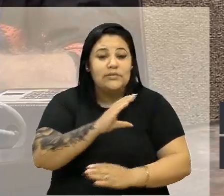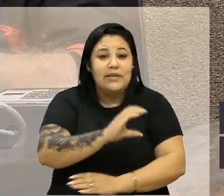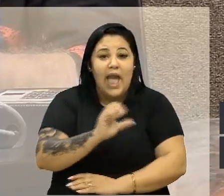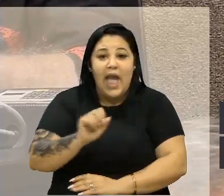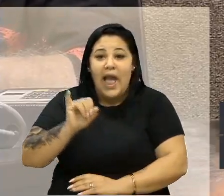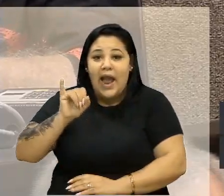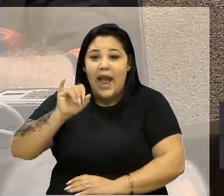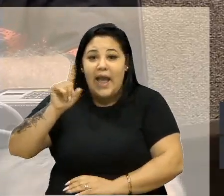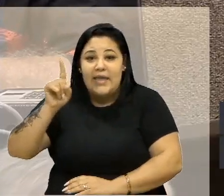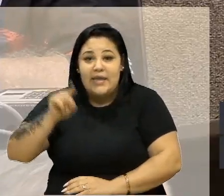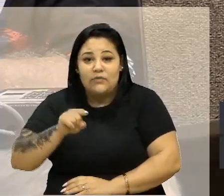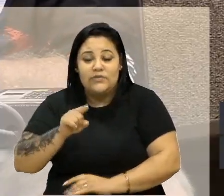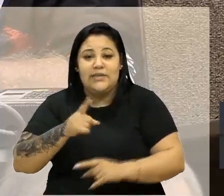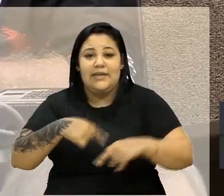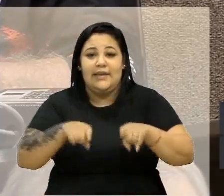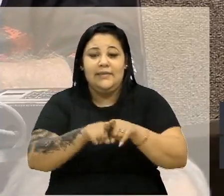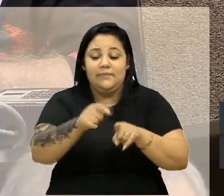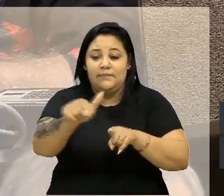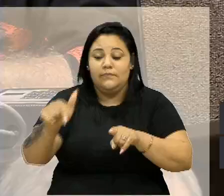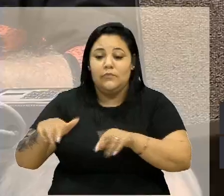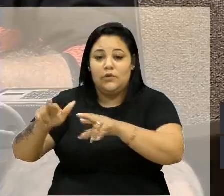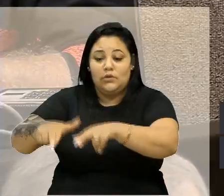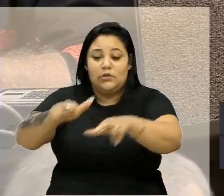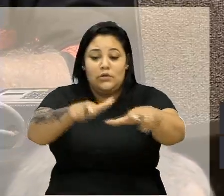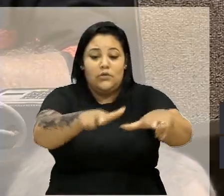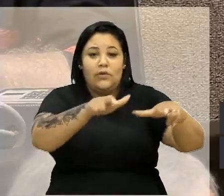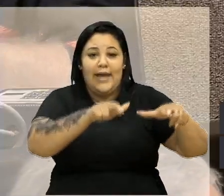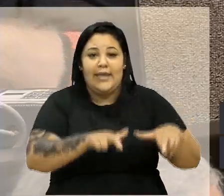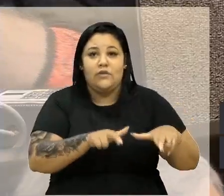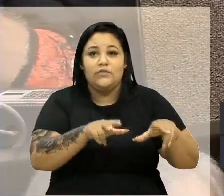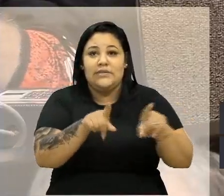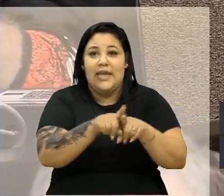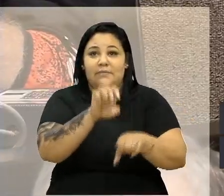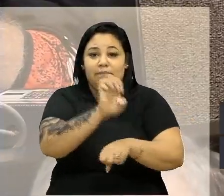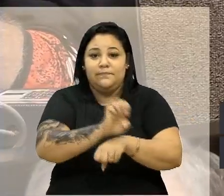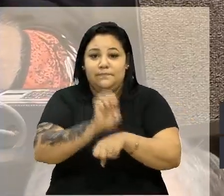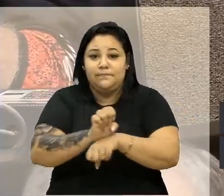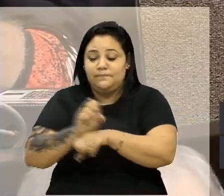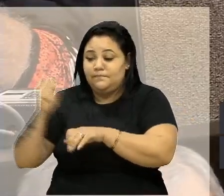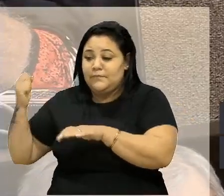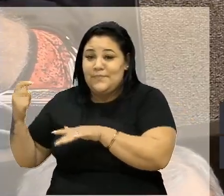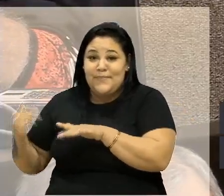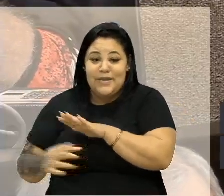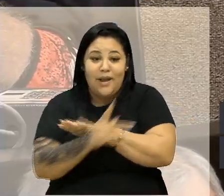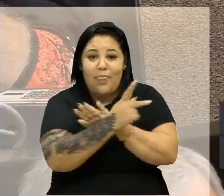outras regiões do nosso estado, estão migrando para Caxias do Sul.